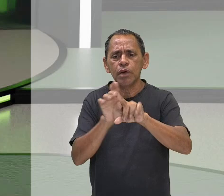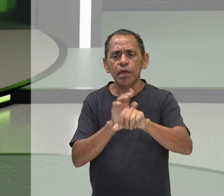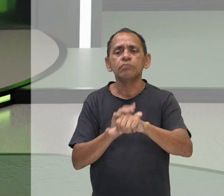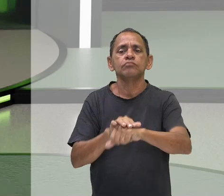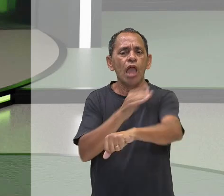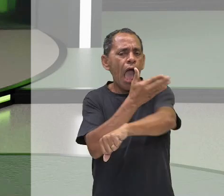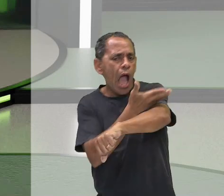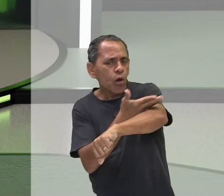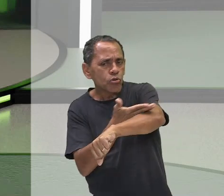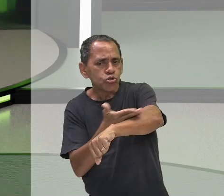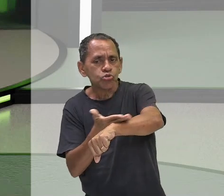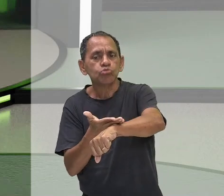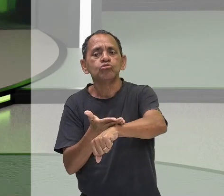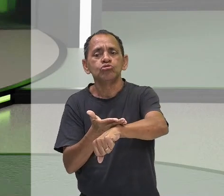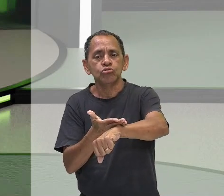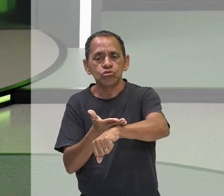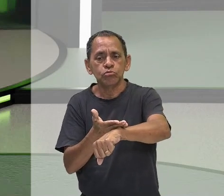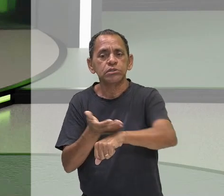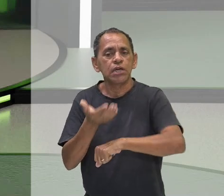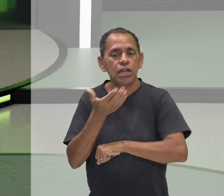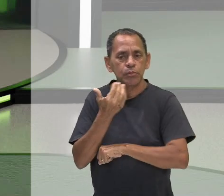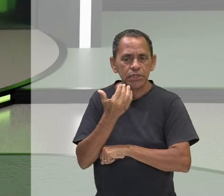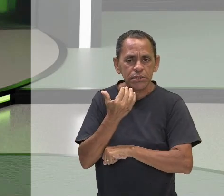às vezes pela